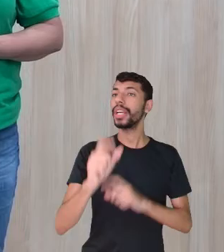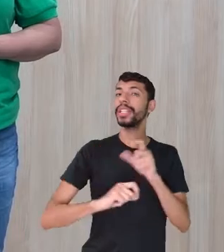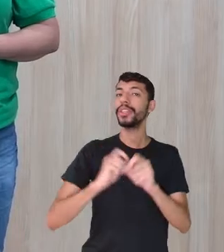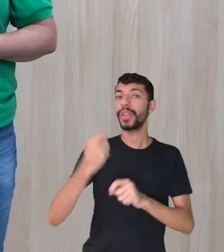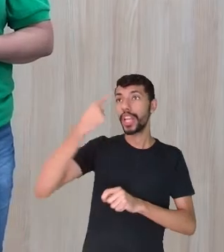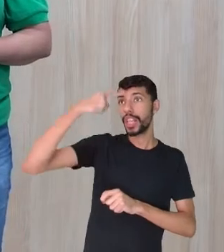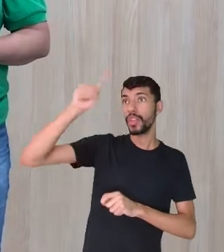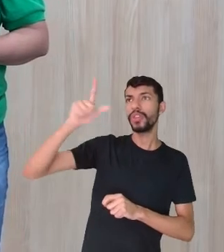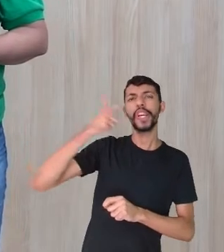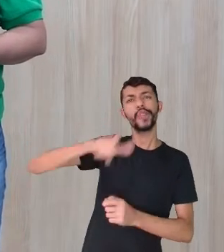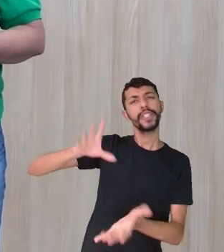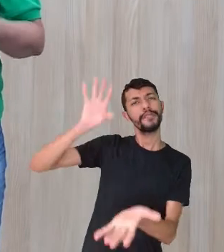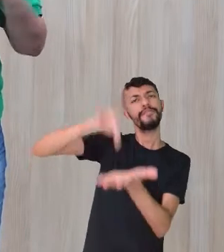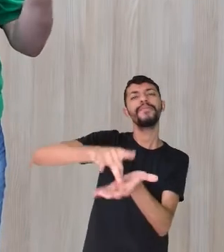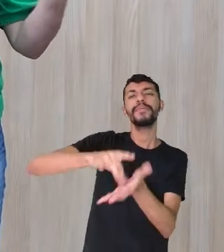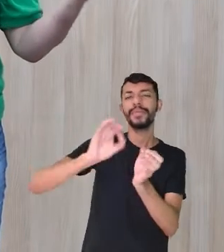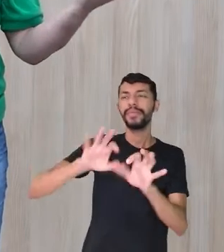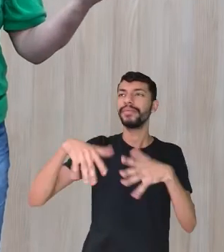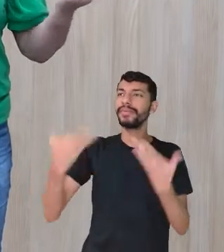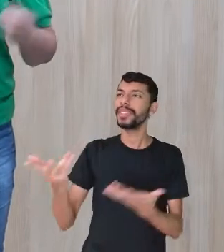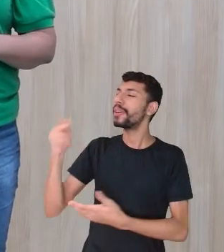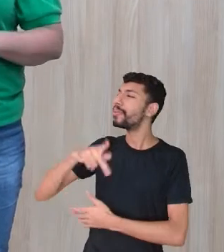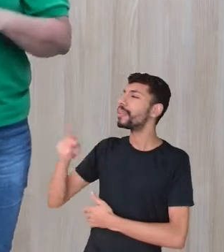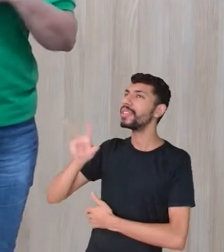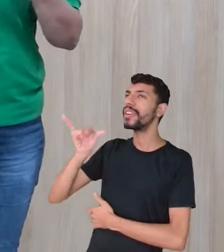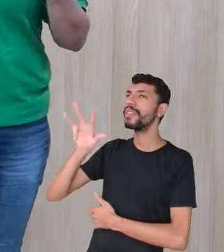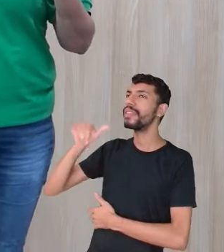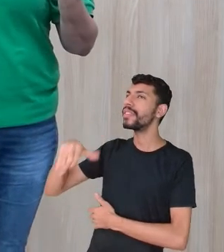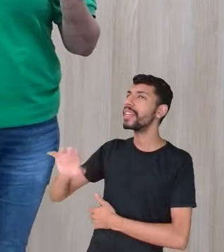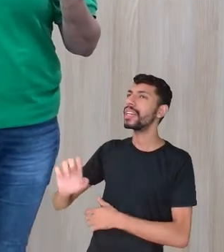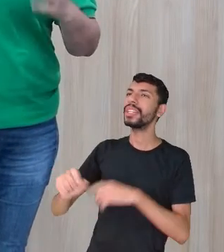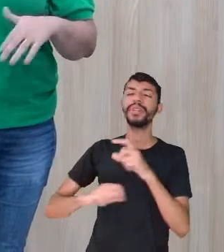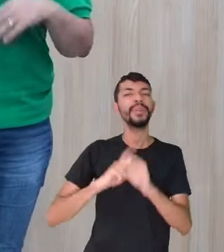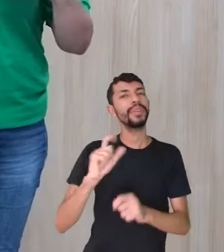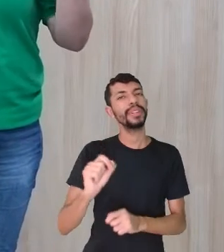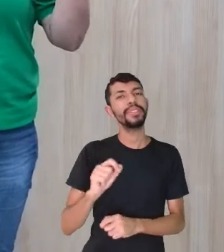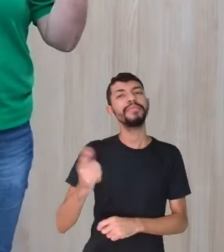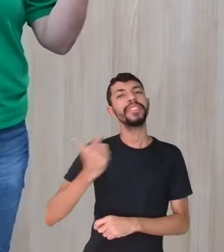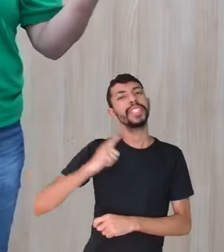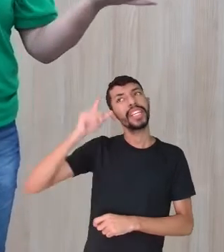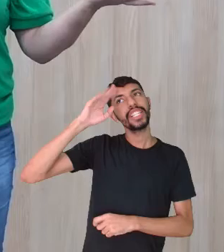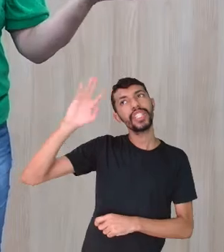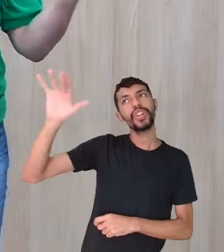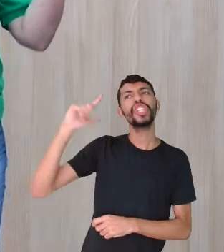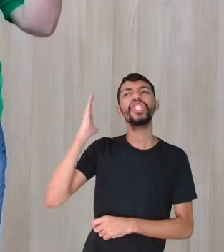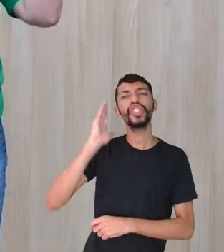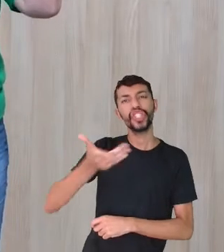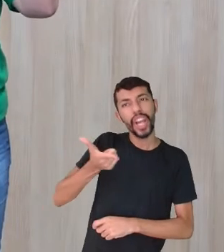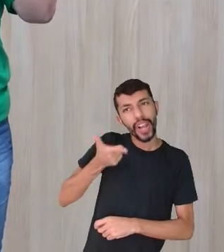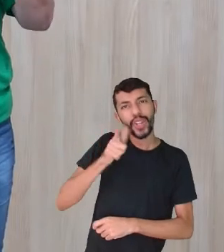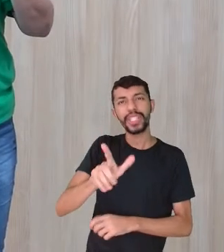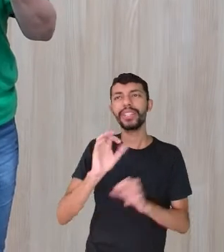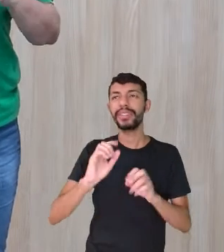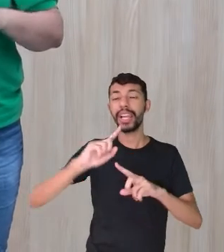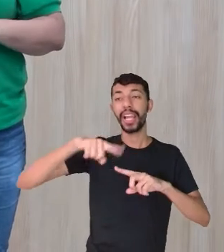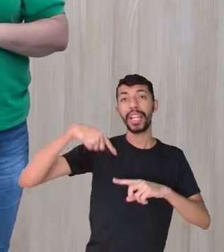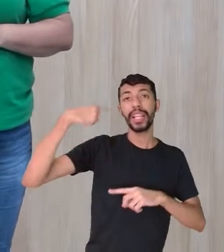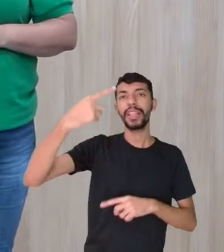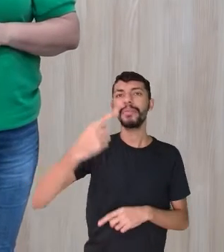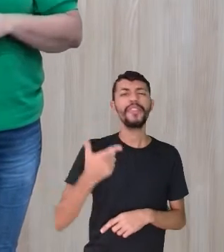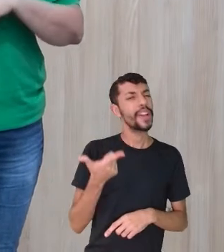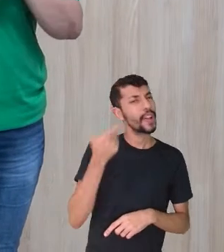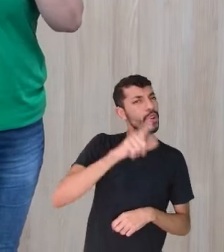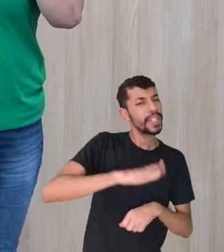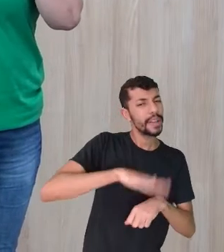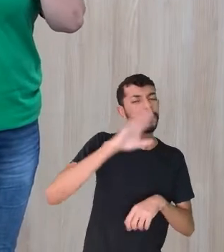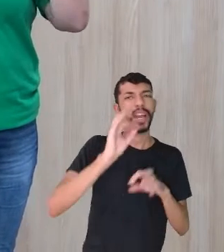um dia realizar. Então, a professora Viviane Santos tem sonhos que já realizou, vai realizar outros sonhos,